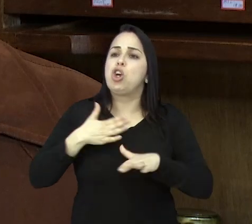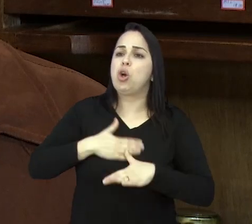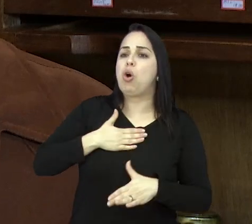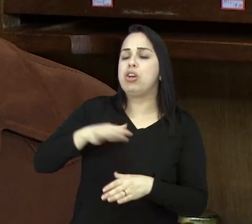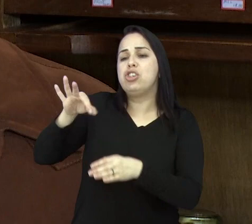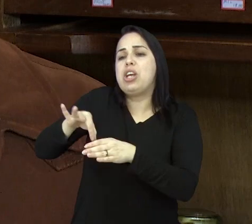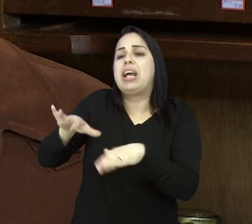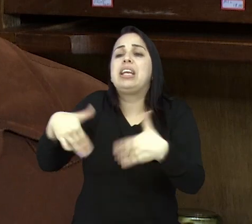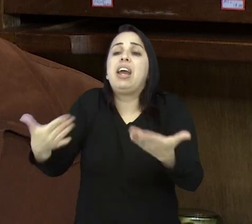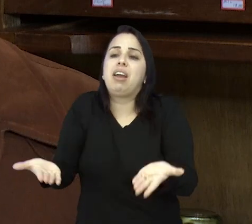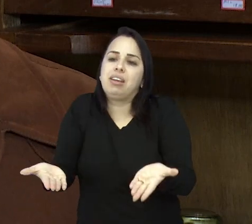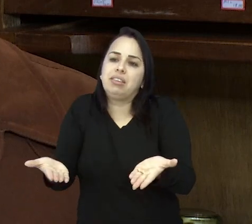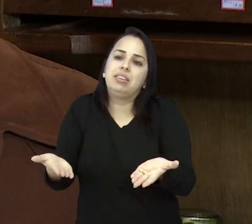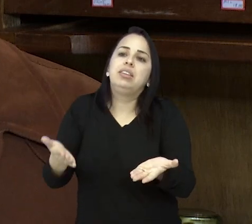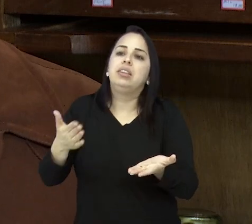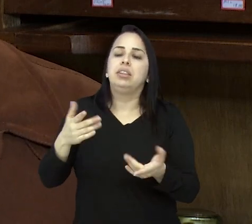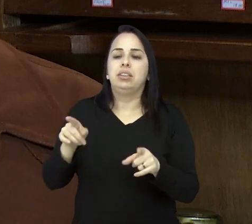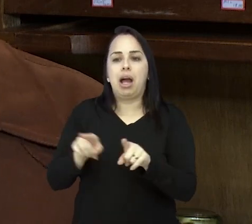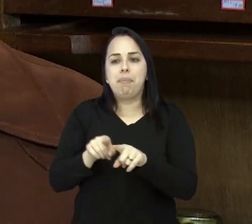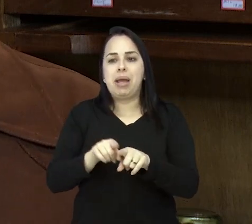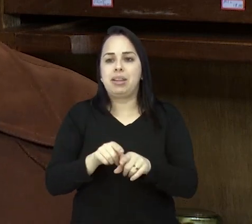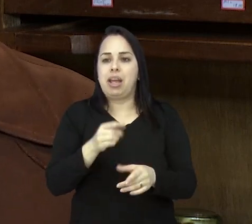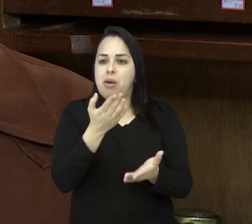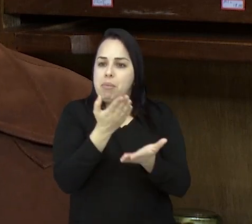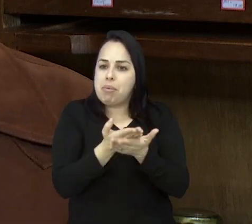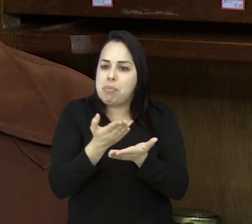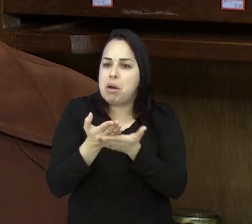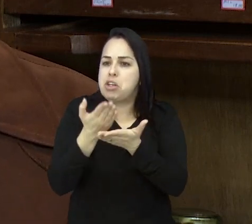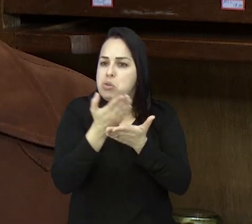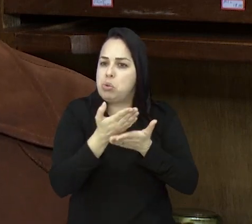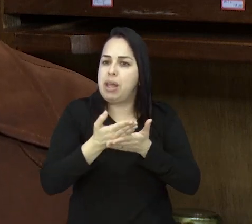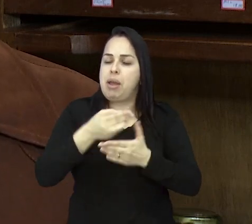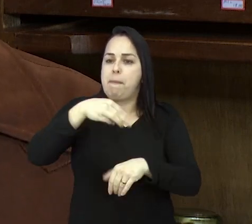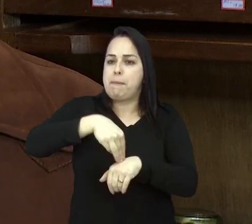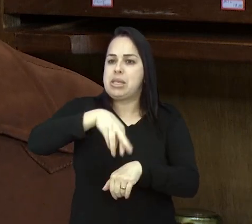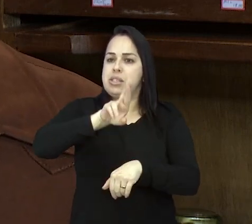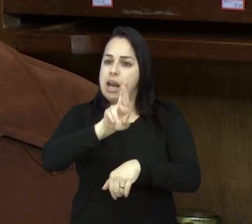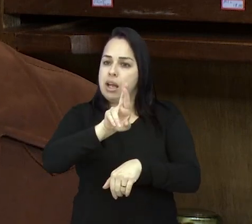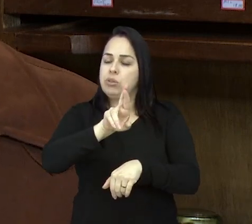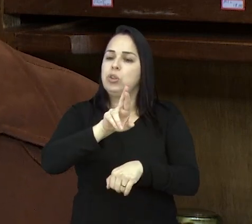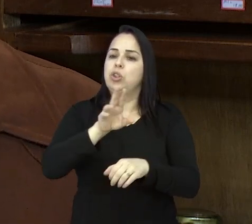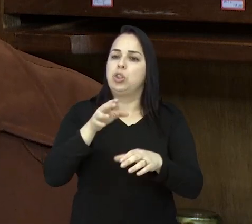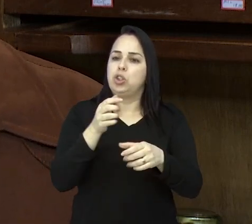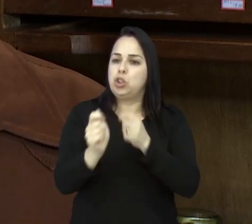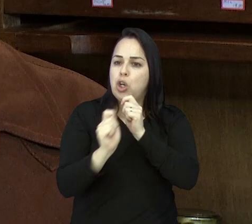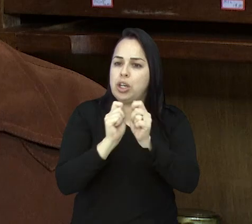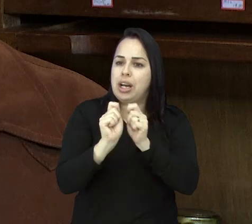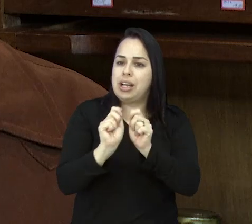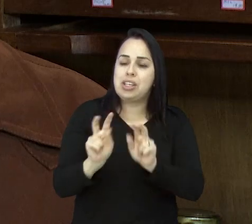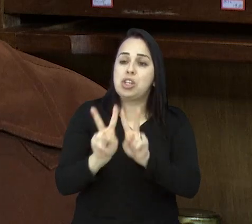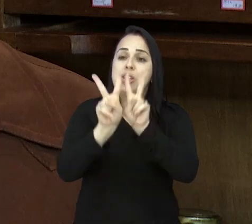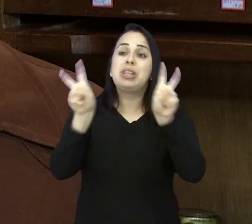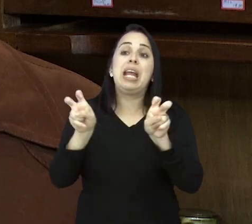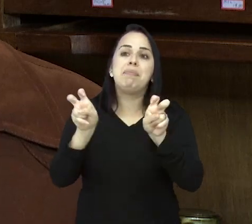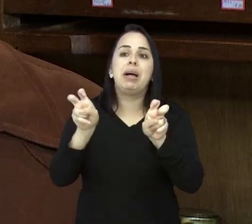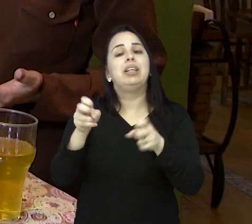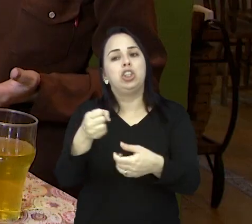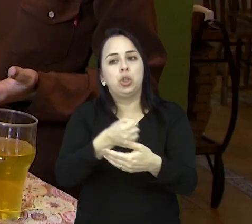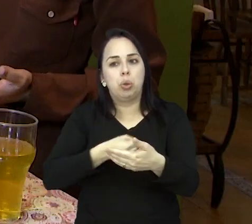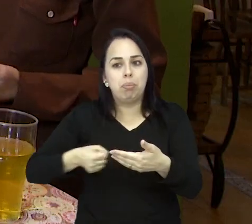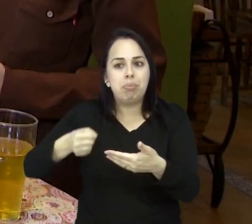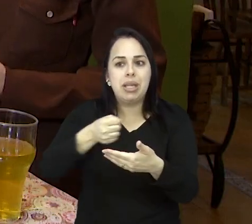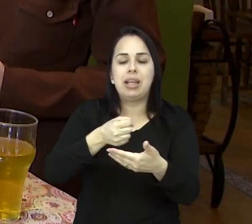jornalista mesmo. E aí eu também tenho um mestrado em jornalismo gastronômico, né, que você acaba estudando toda a gastronomia